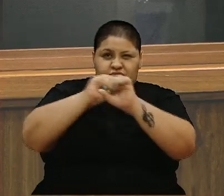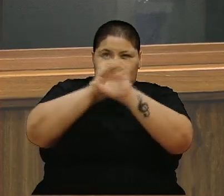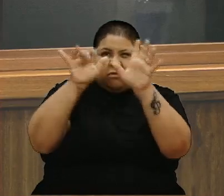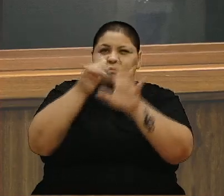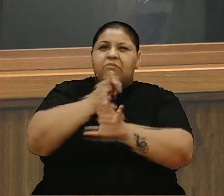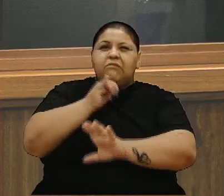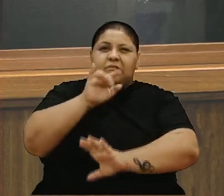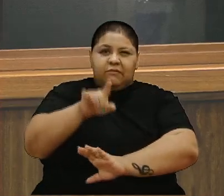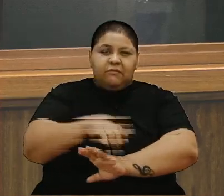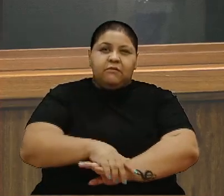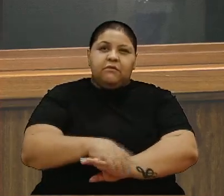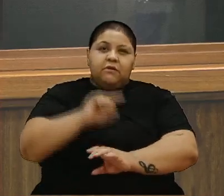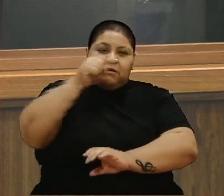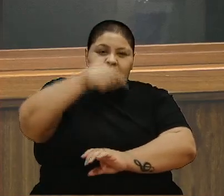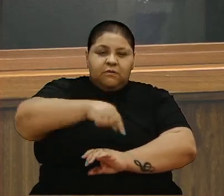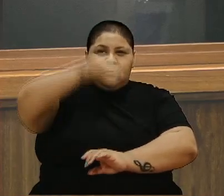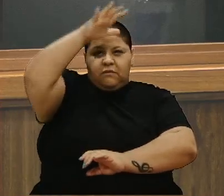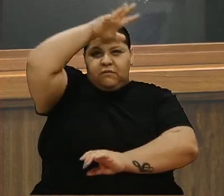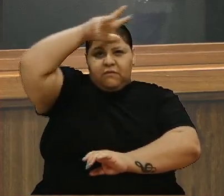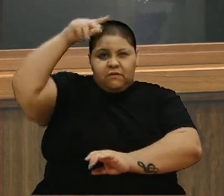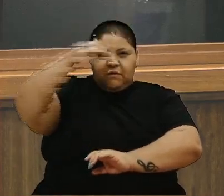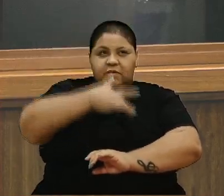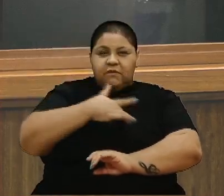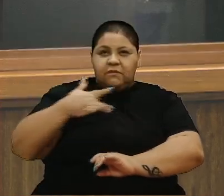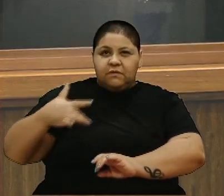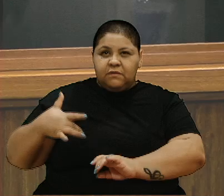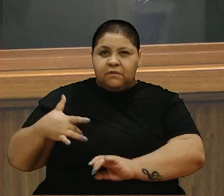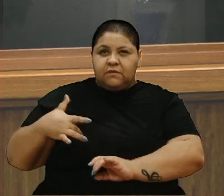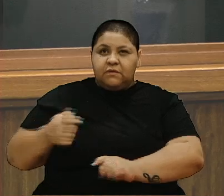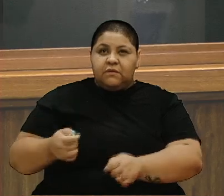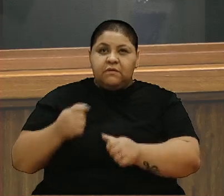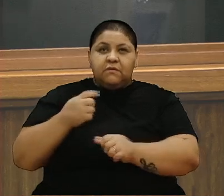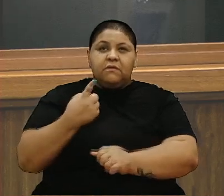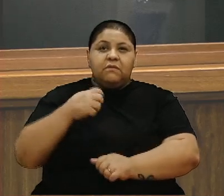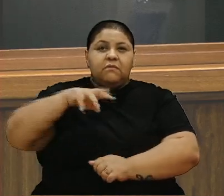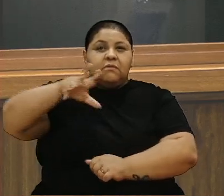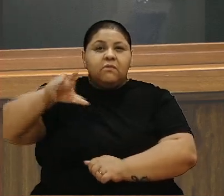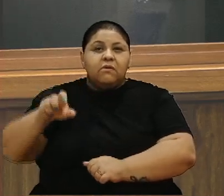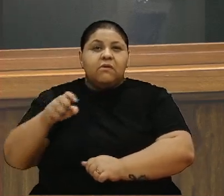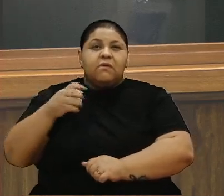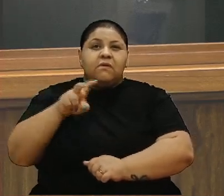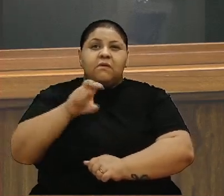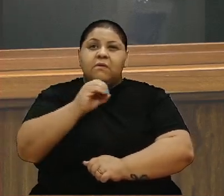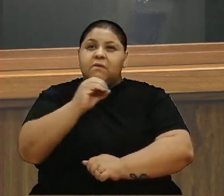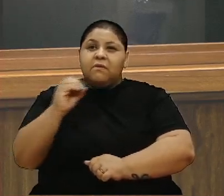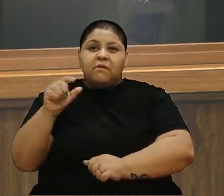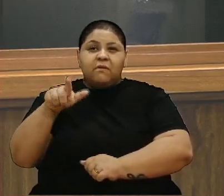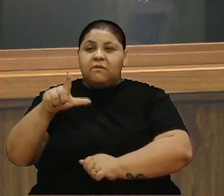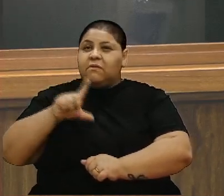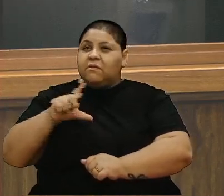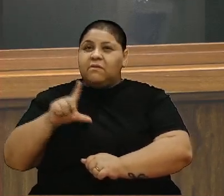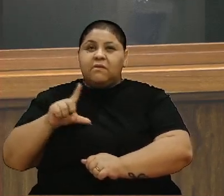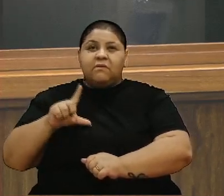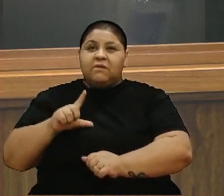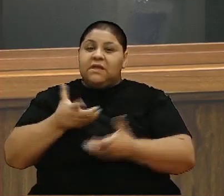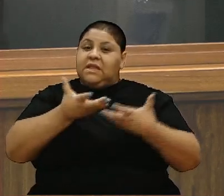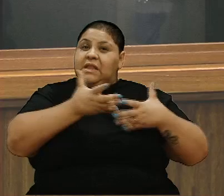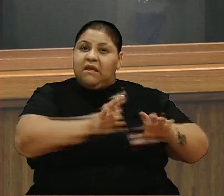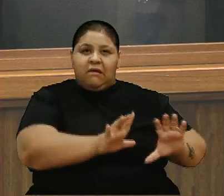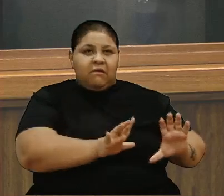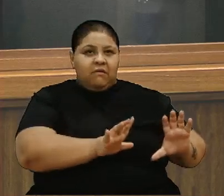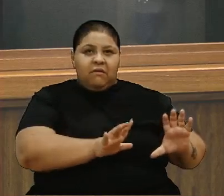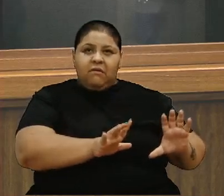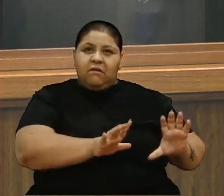exemplo, essa do Fundo Municipal da Saúde, que é quase 1.500.000, ela não tem contrapartida, ela é